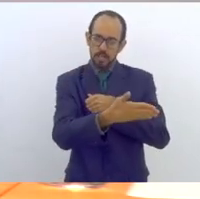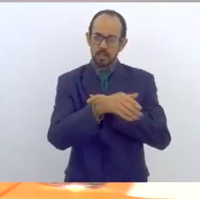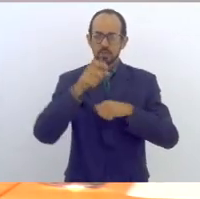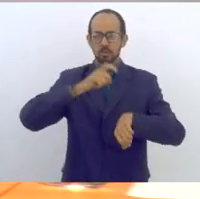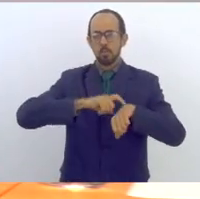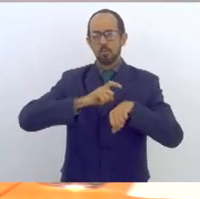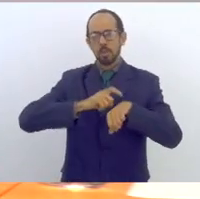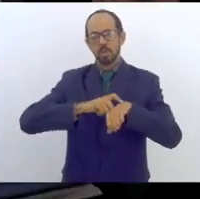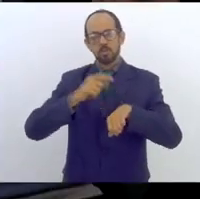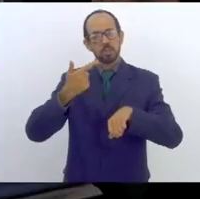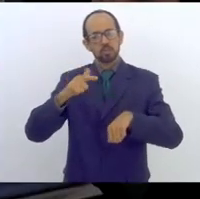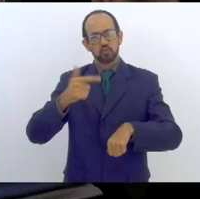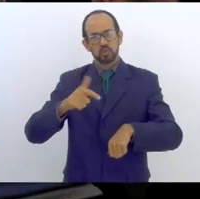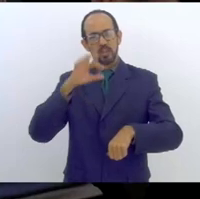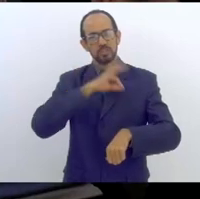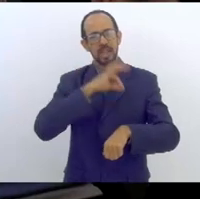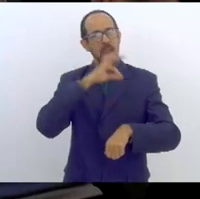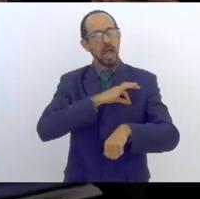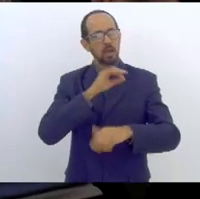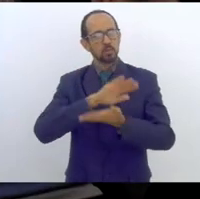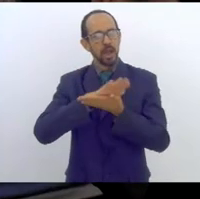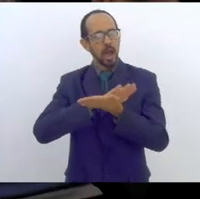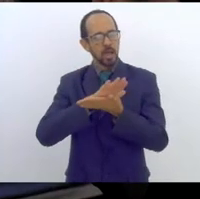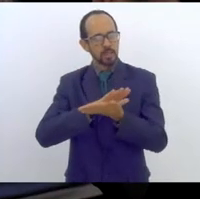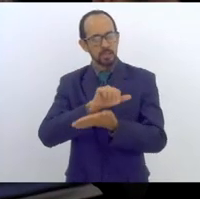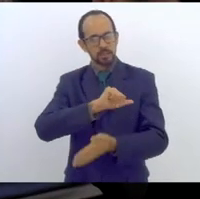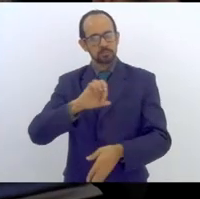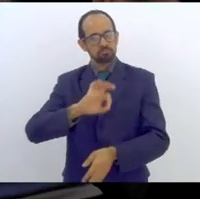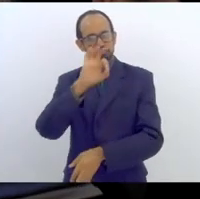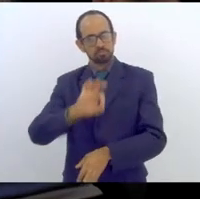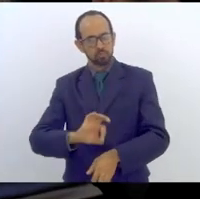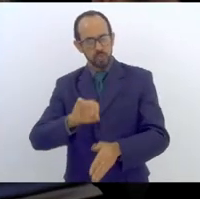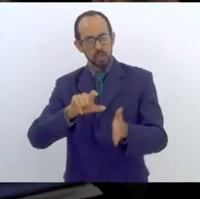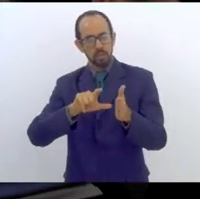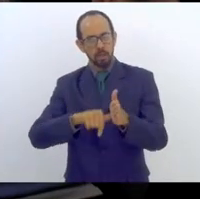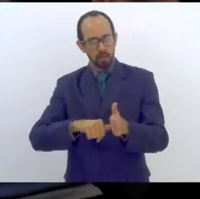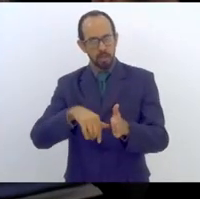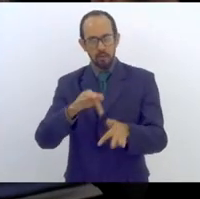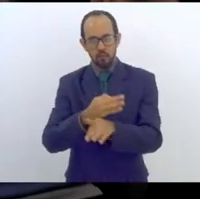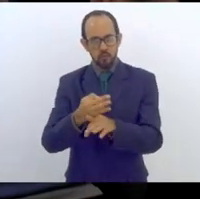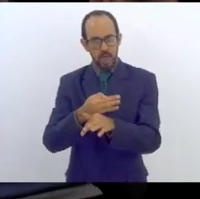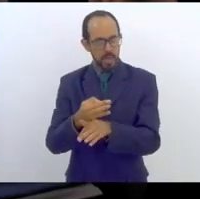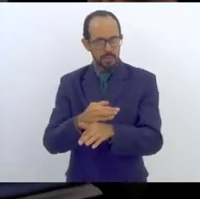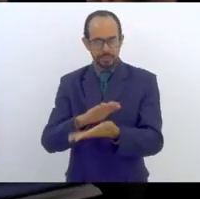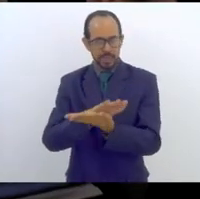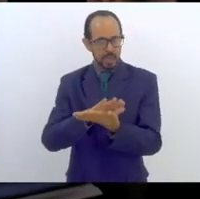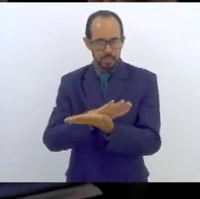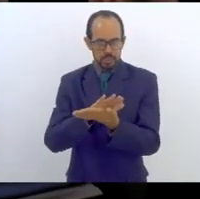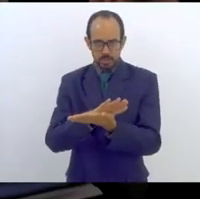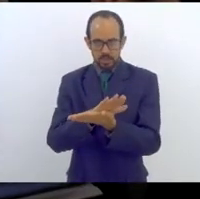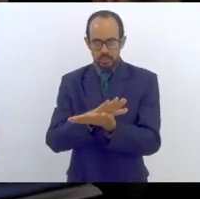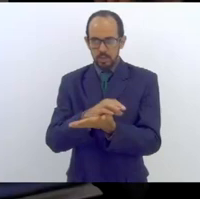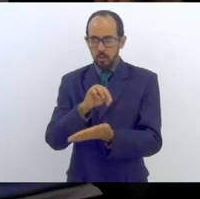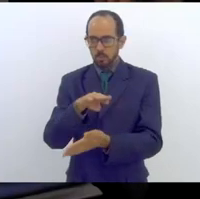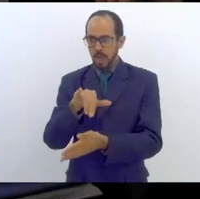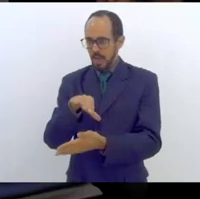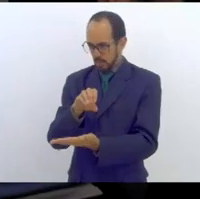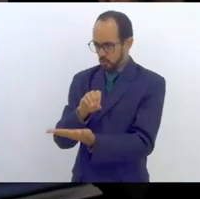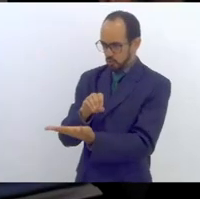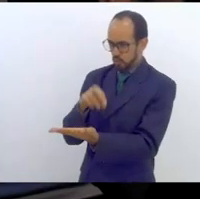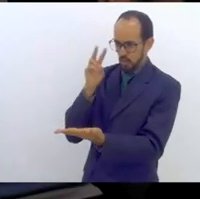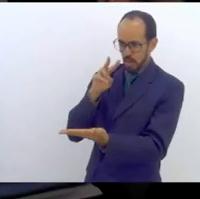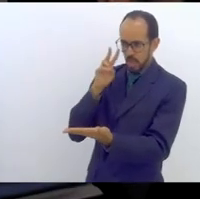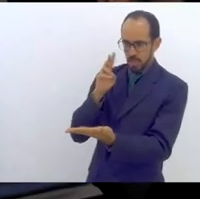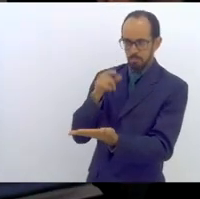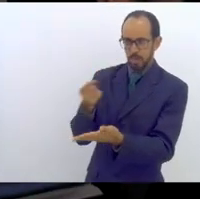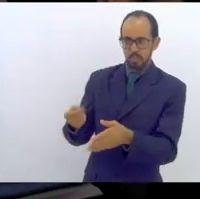ficamos sem décimo terceiro ficamos sem férias né mas se lembra muito bem que vimos para aqui para